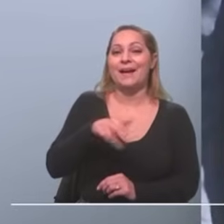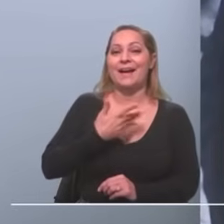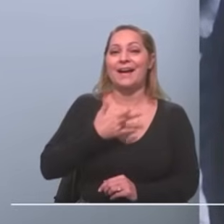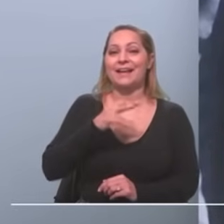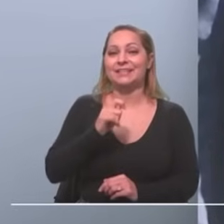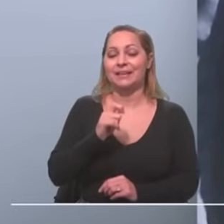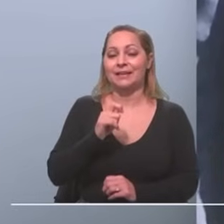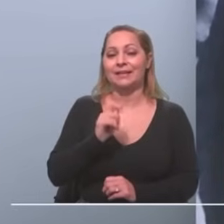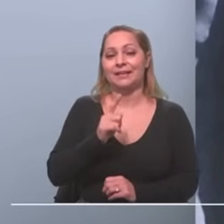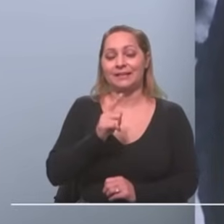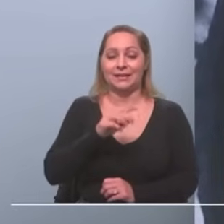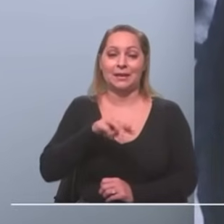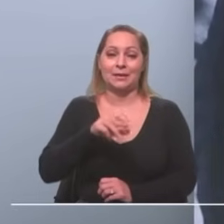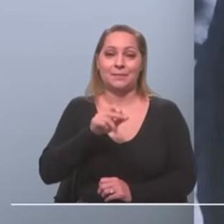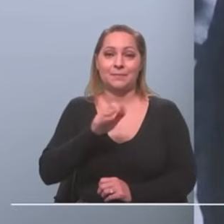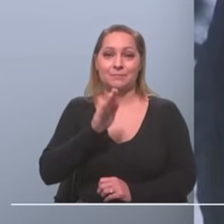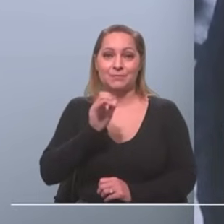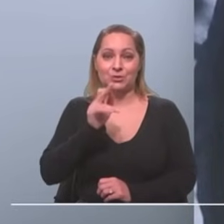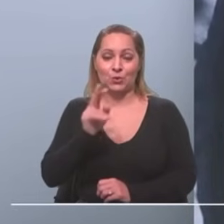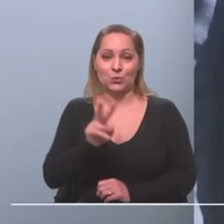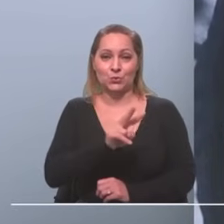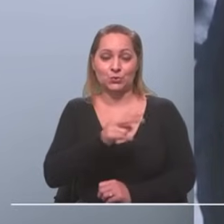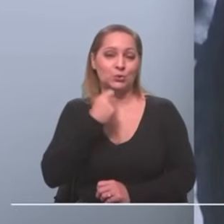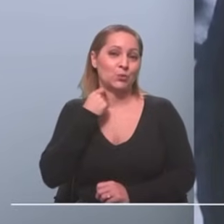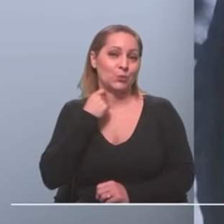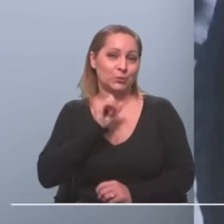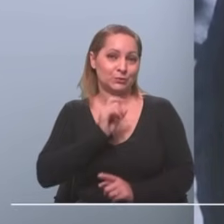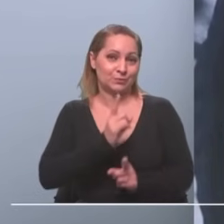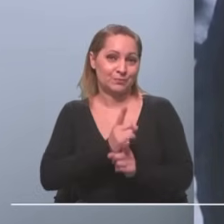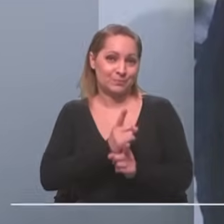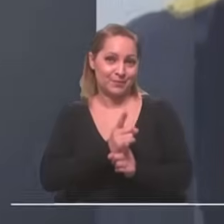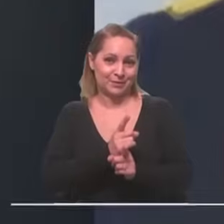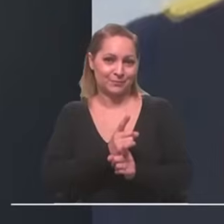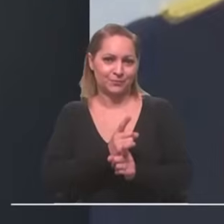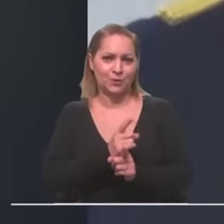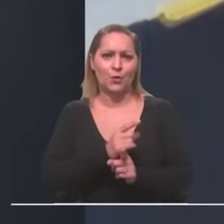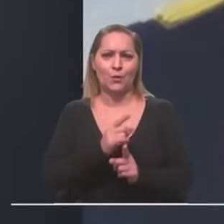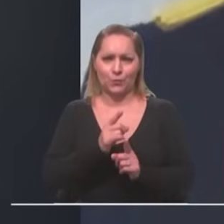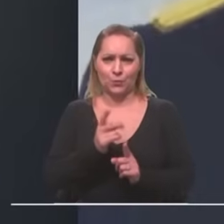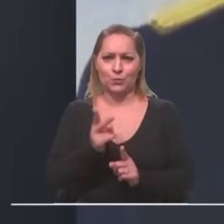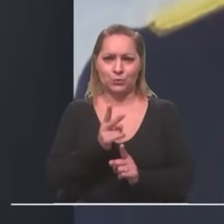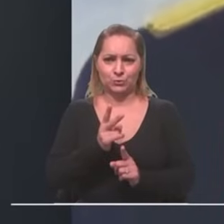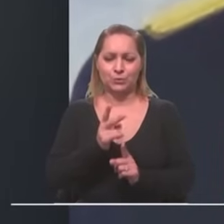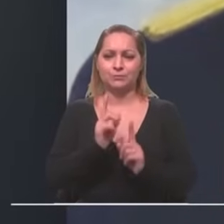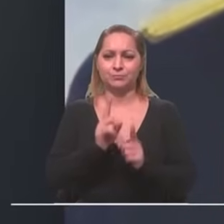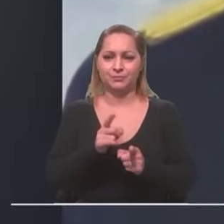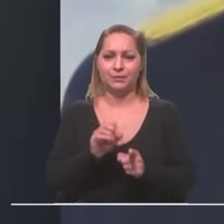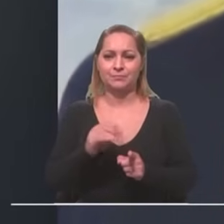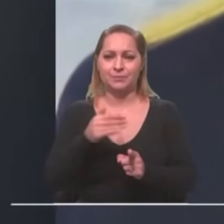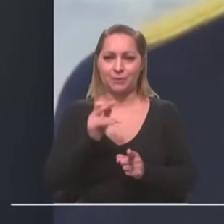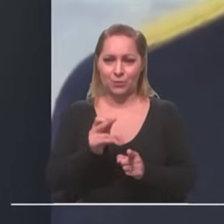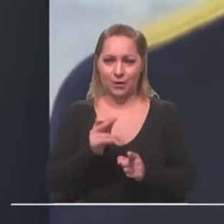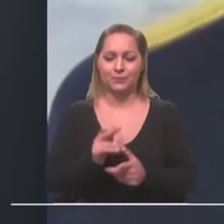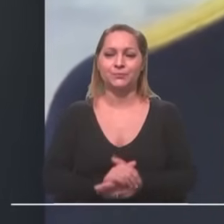é... É major também, somos do mesmo curso. Ah, então conhecem-se desde logo. Ingressámos no primeiro ano, mas pronto, mas